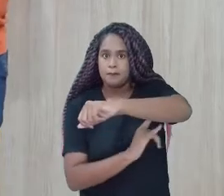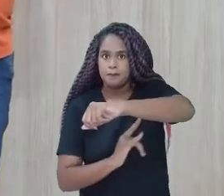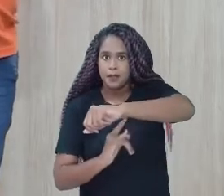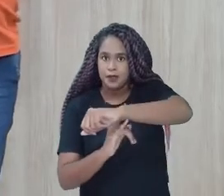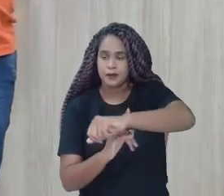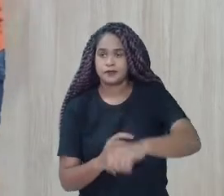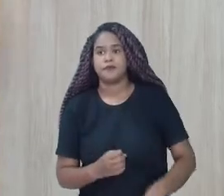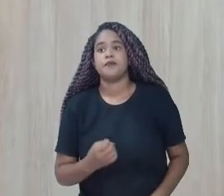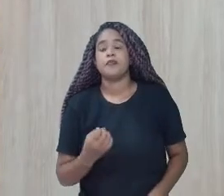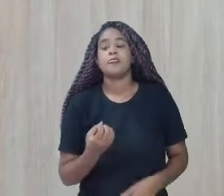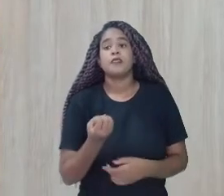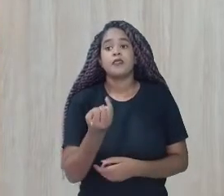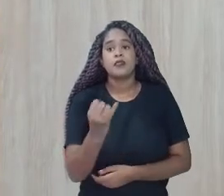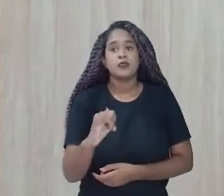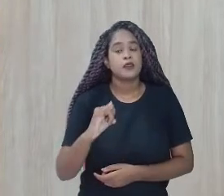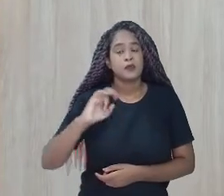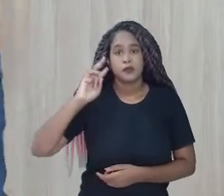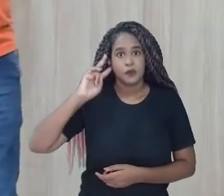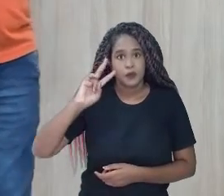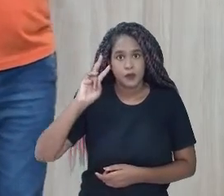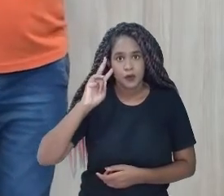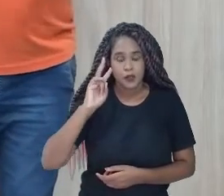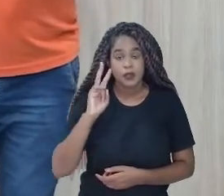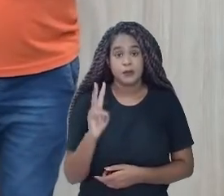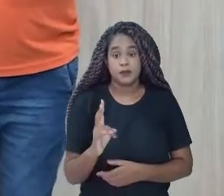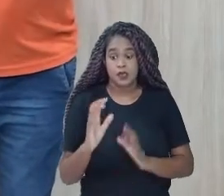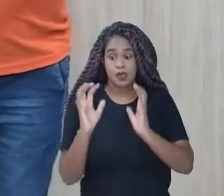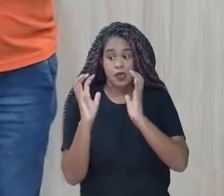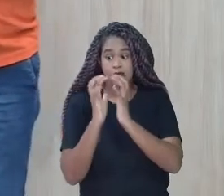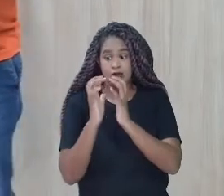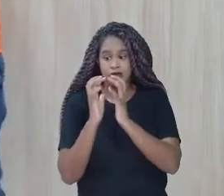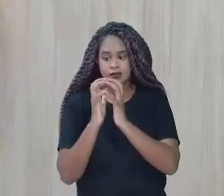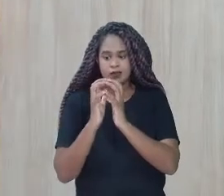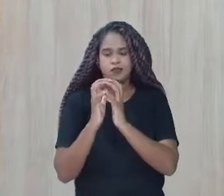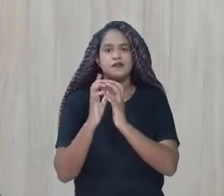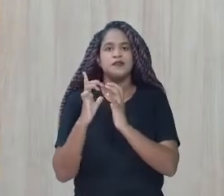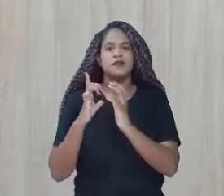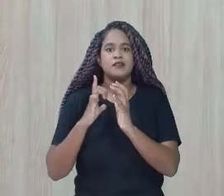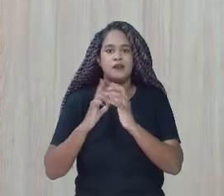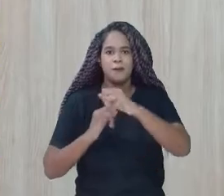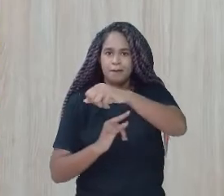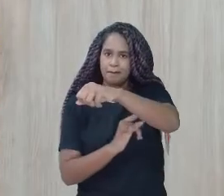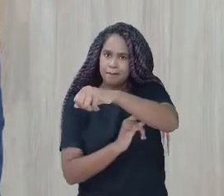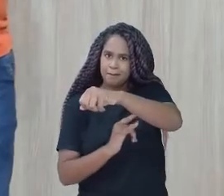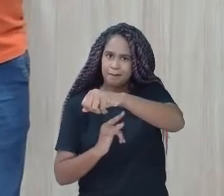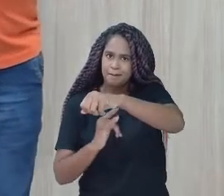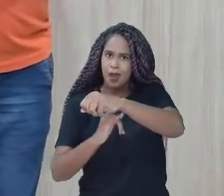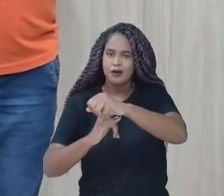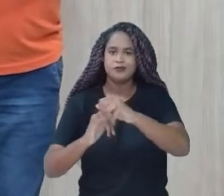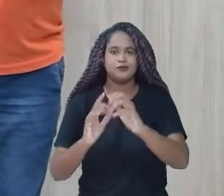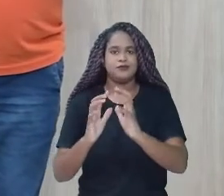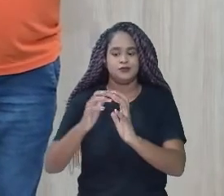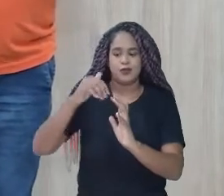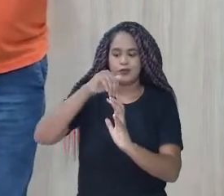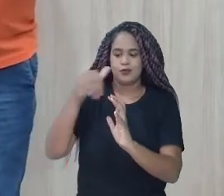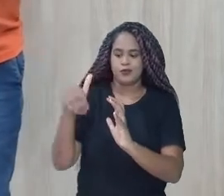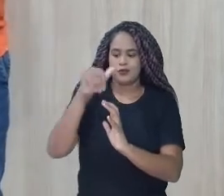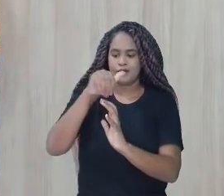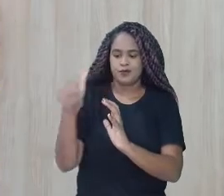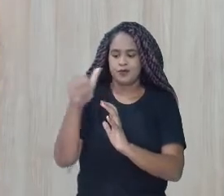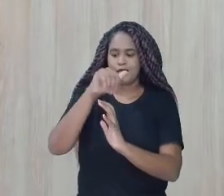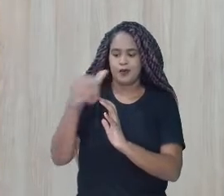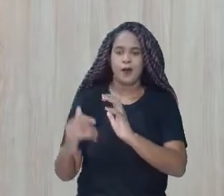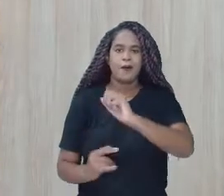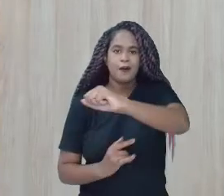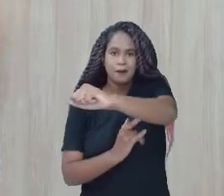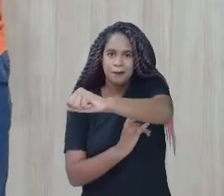quem não lembra, o Recife, né, é uma cidade que é cortada por pontes, porque a gente tem, né, o bairro do